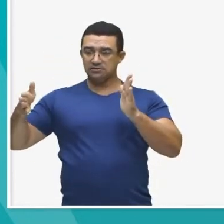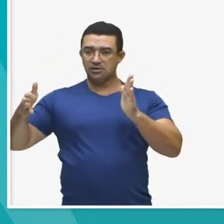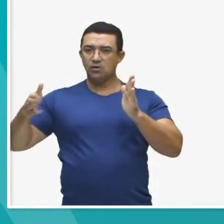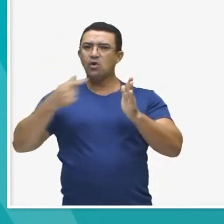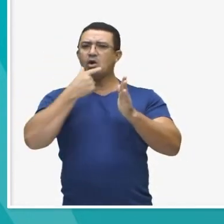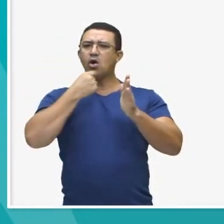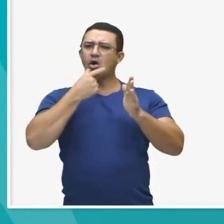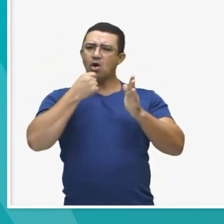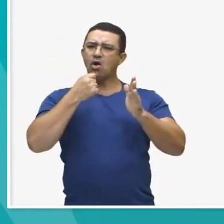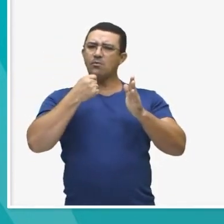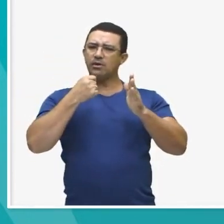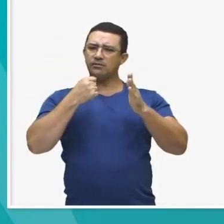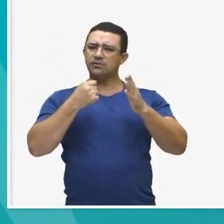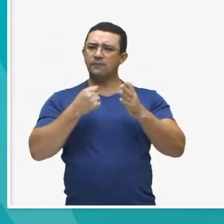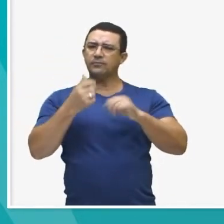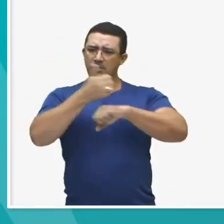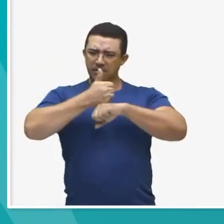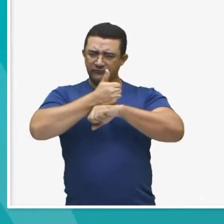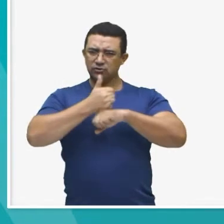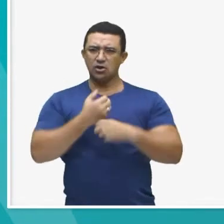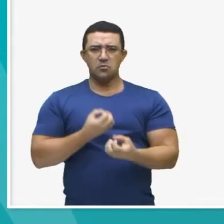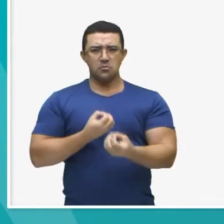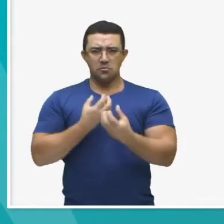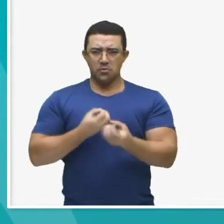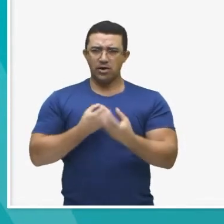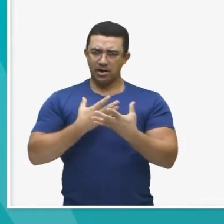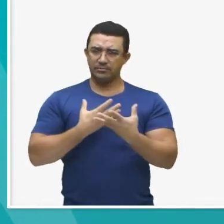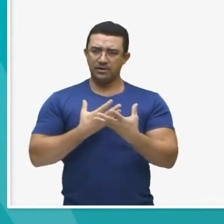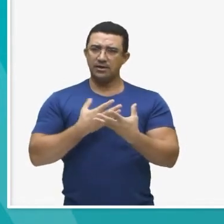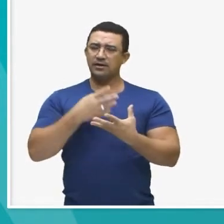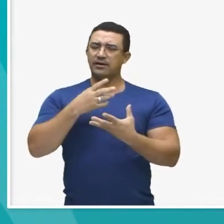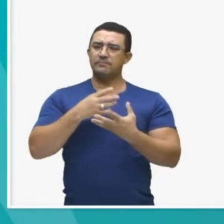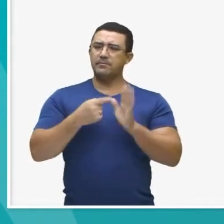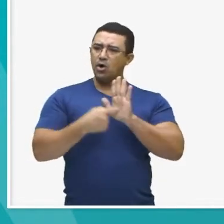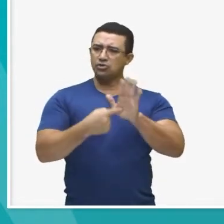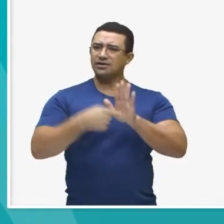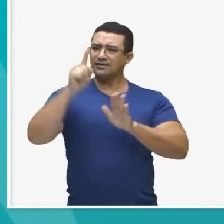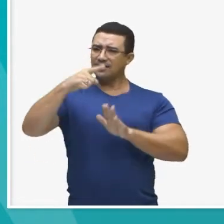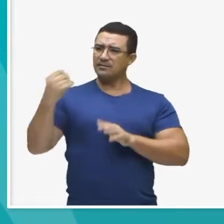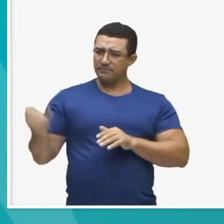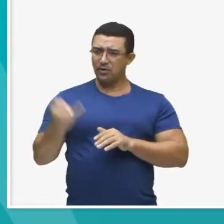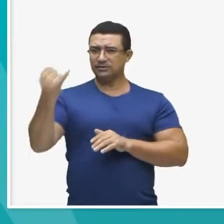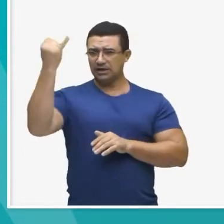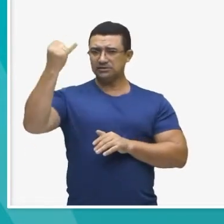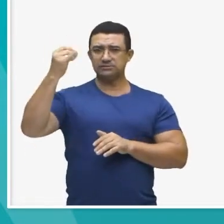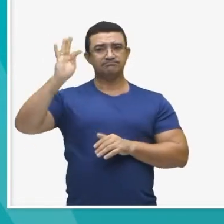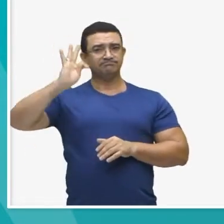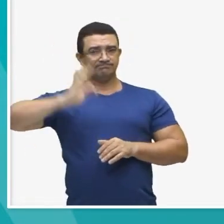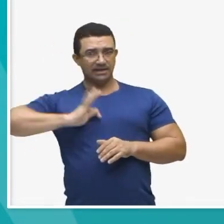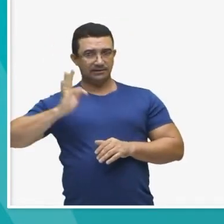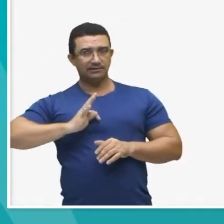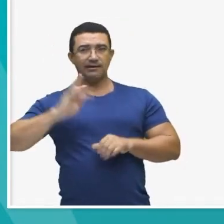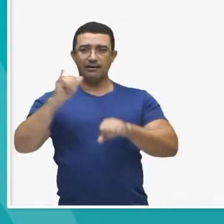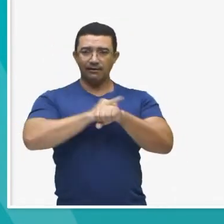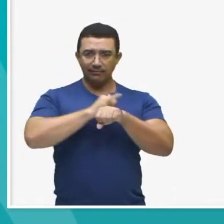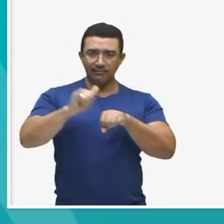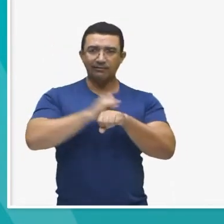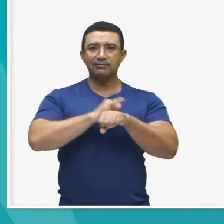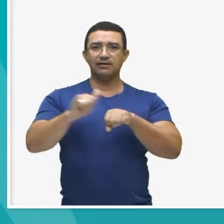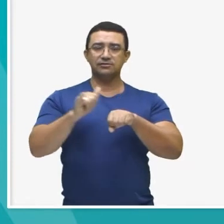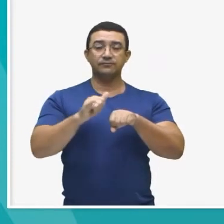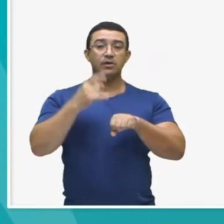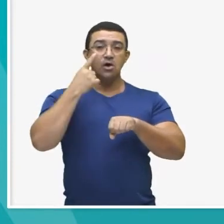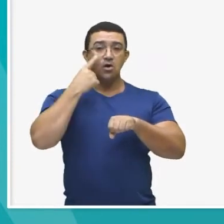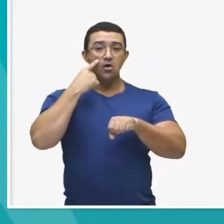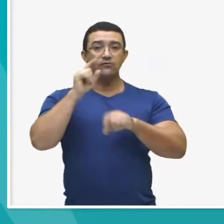processo formal, que é importante também na visão dele. Então, para além da denúncia social, a gente está vendo,